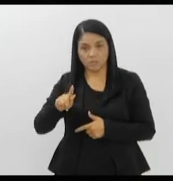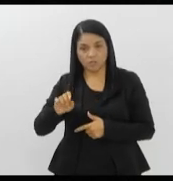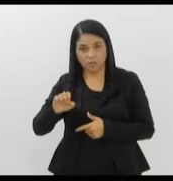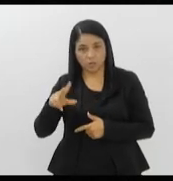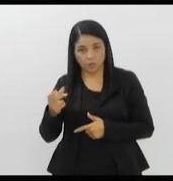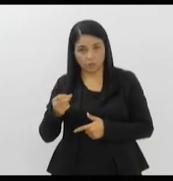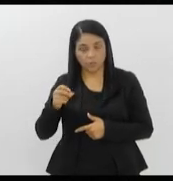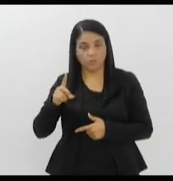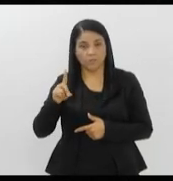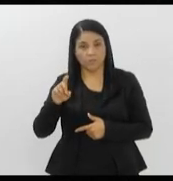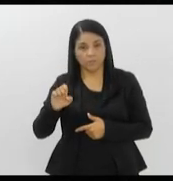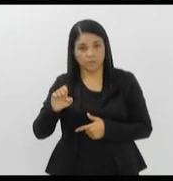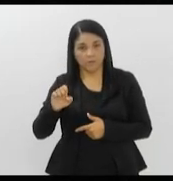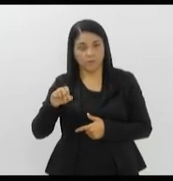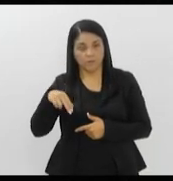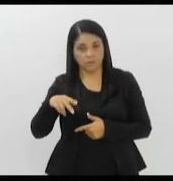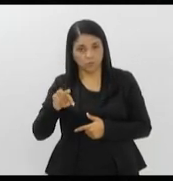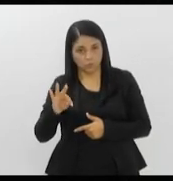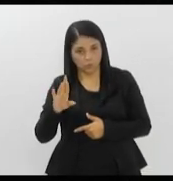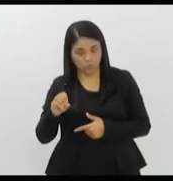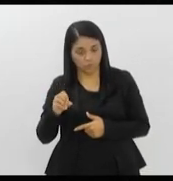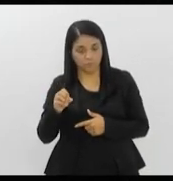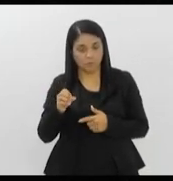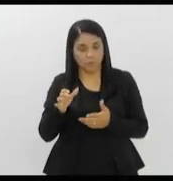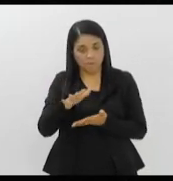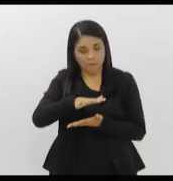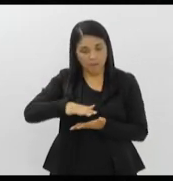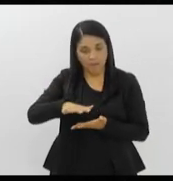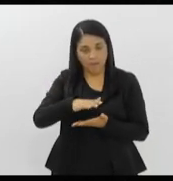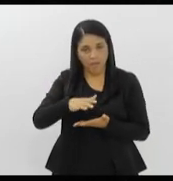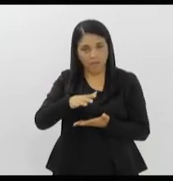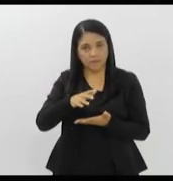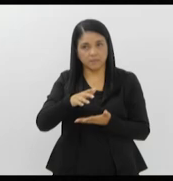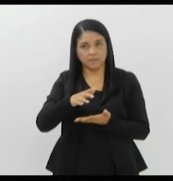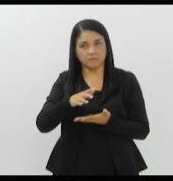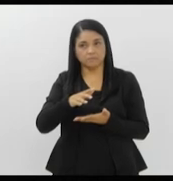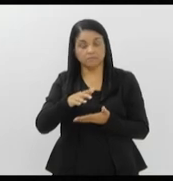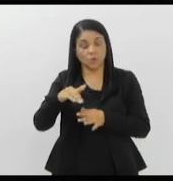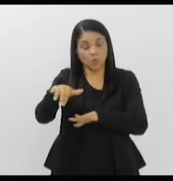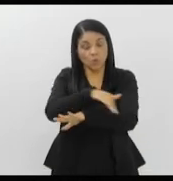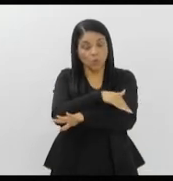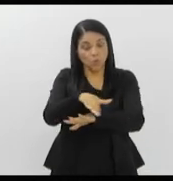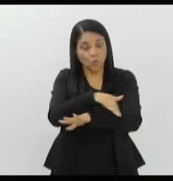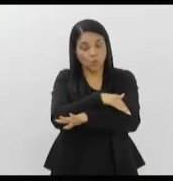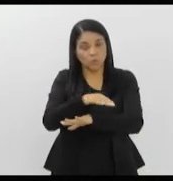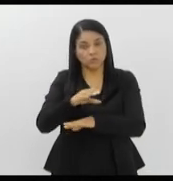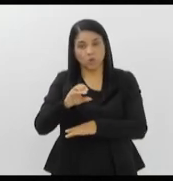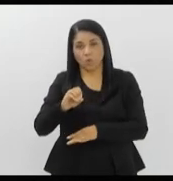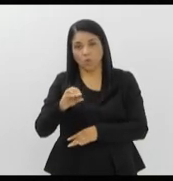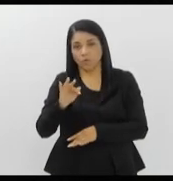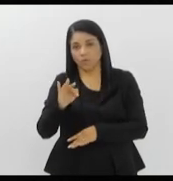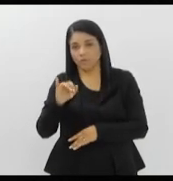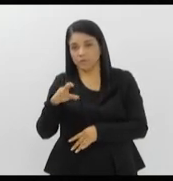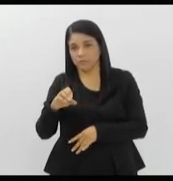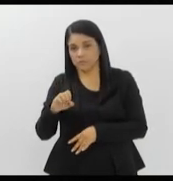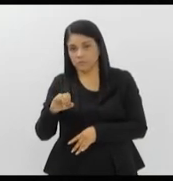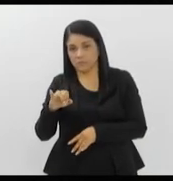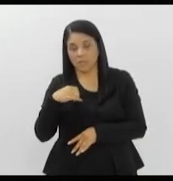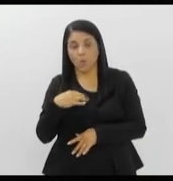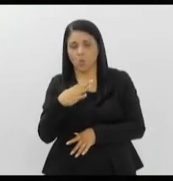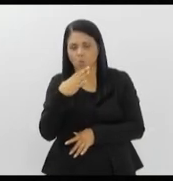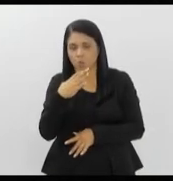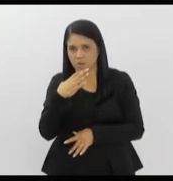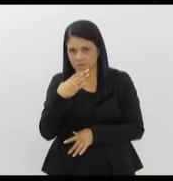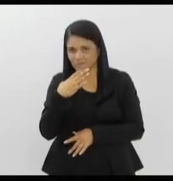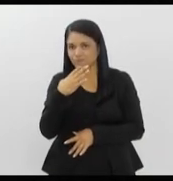Tem uma área entre a estação do Engenho de Dentro e a Rua das Oficinas, que eu conheço com a palma da minha